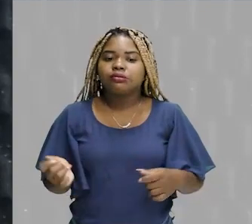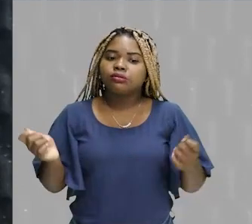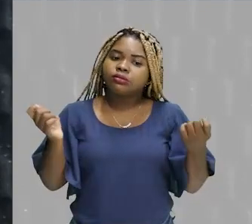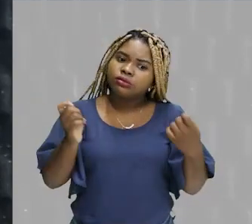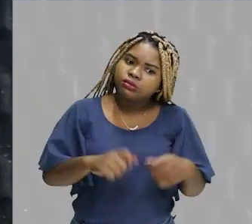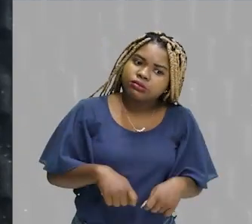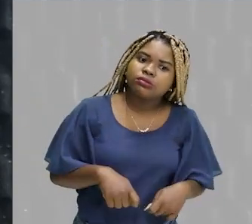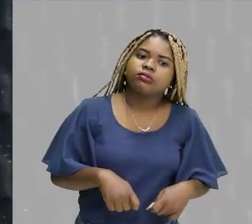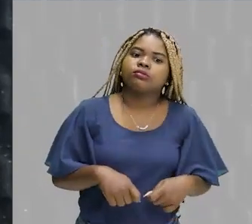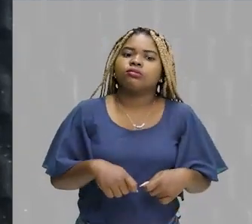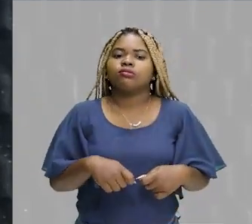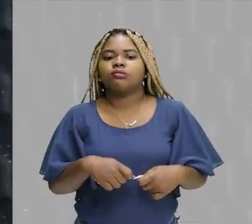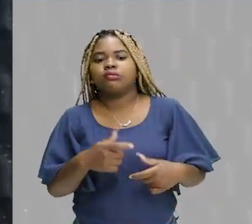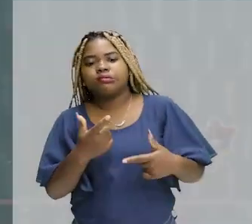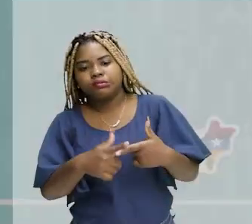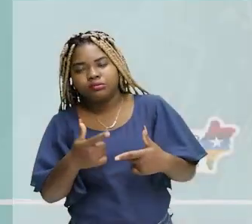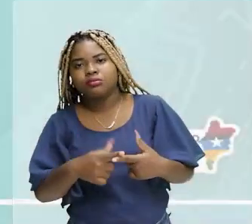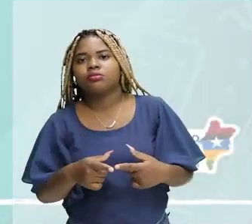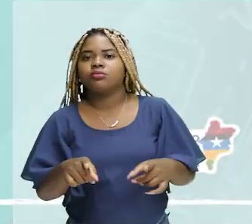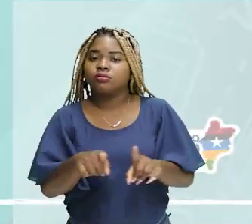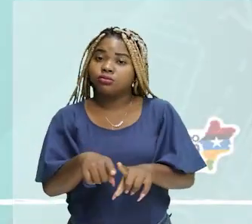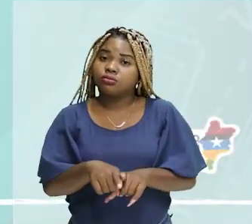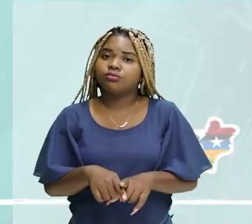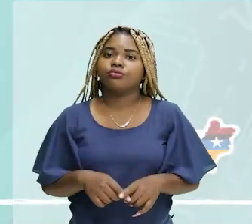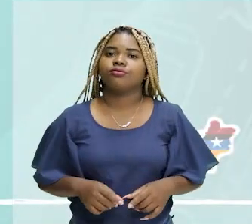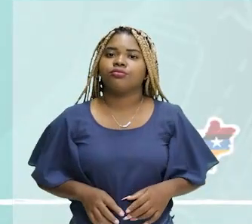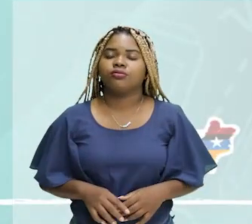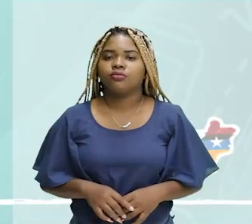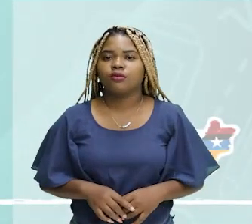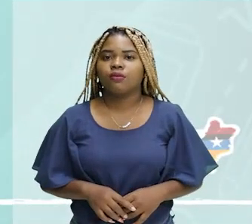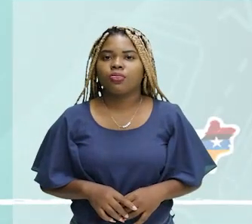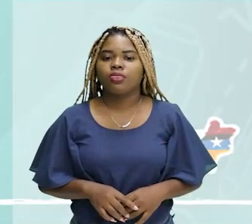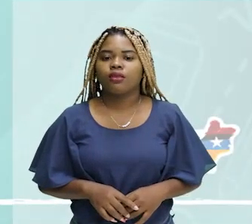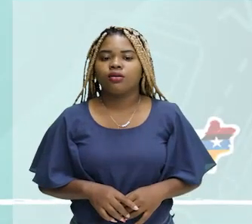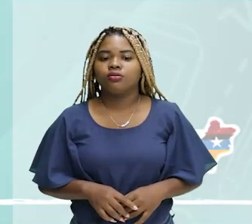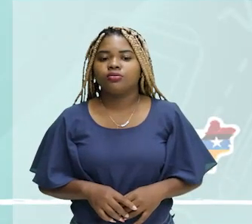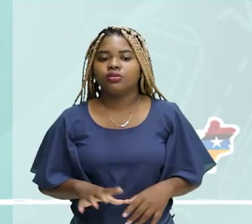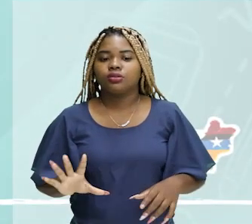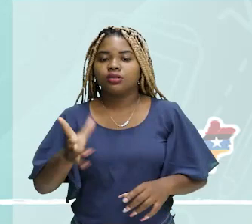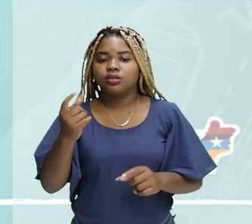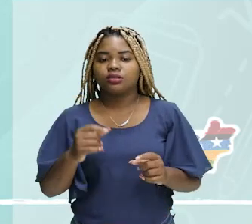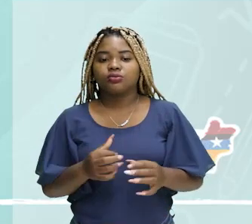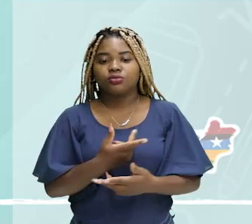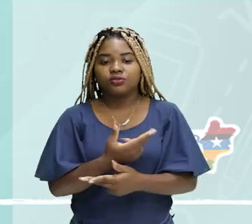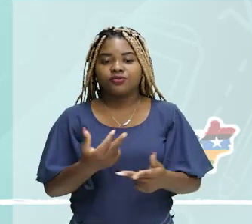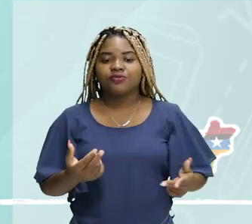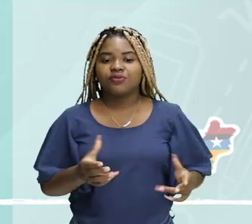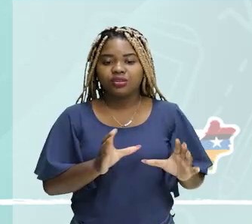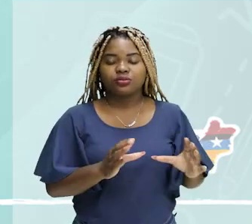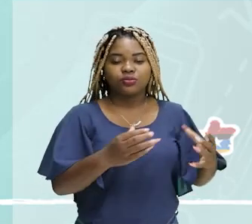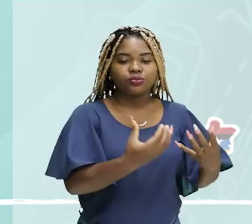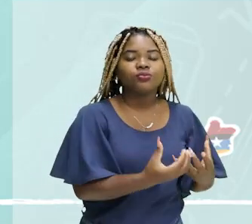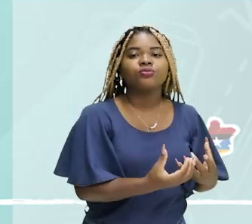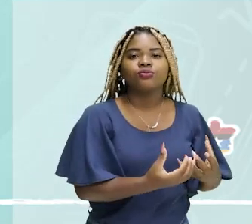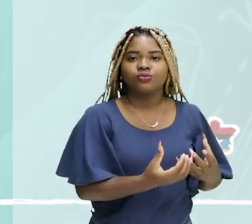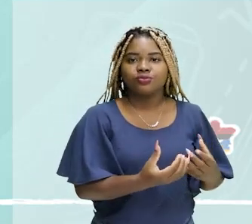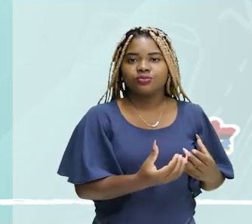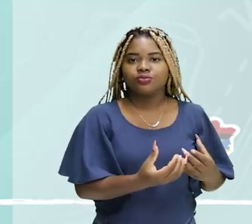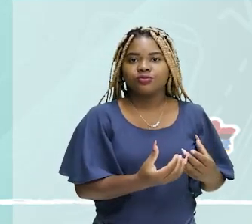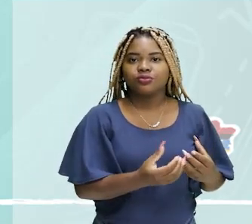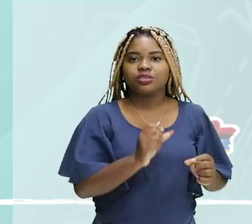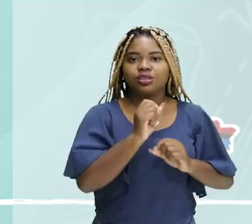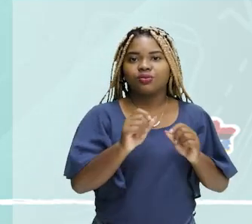que podem acarretar patologias sociais. E a formação de várias comunidades segregadas, que lá nos Estados Unidos chamam